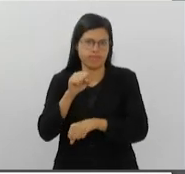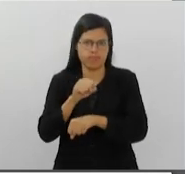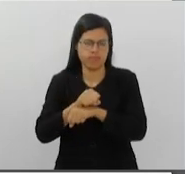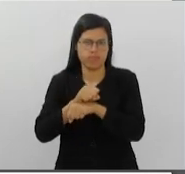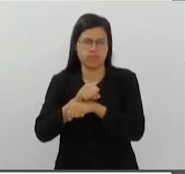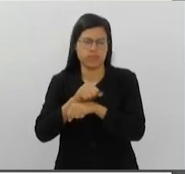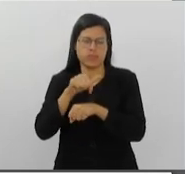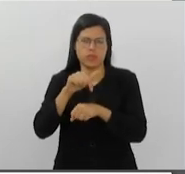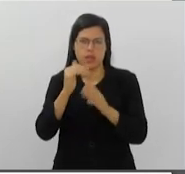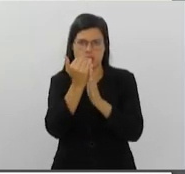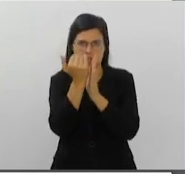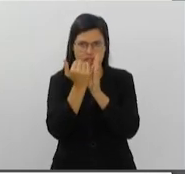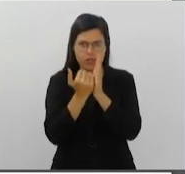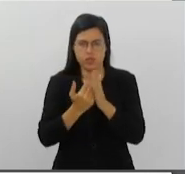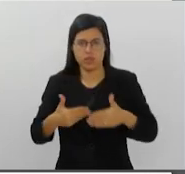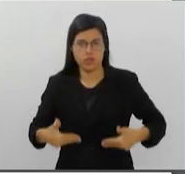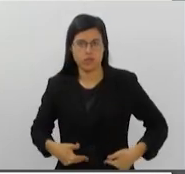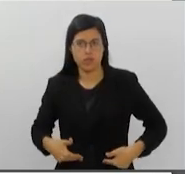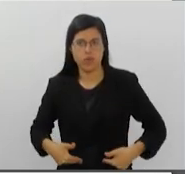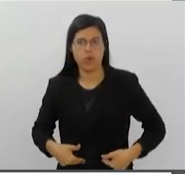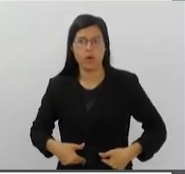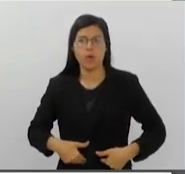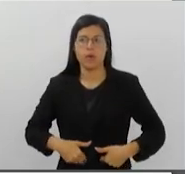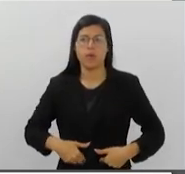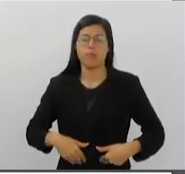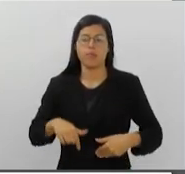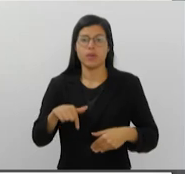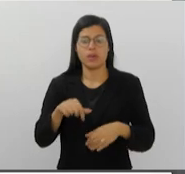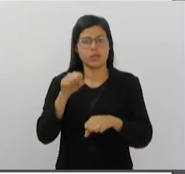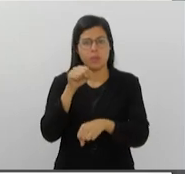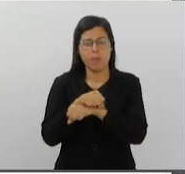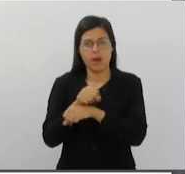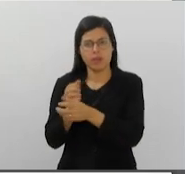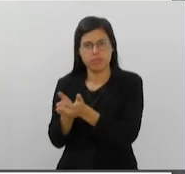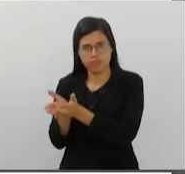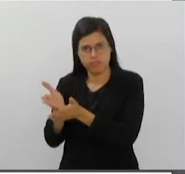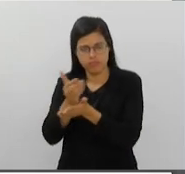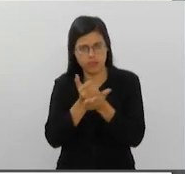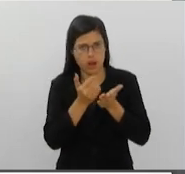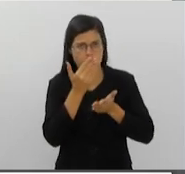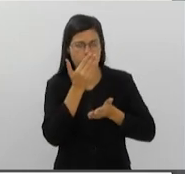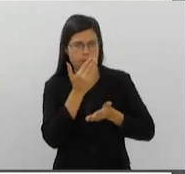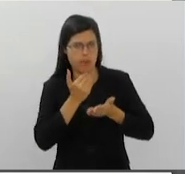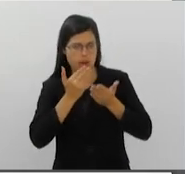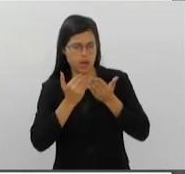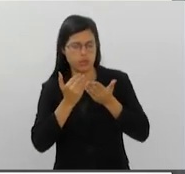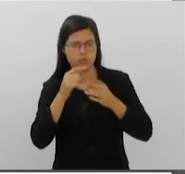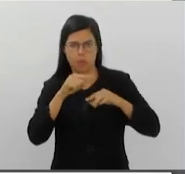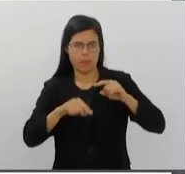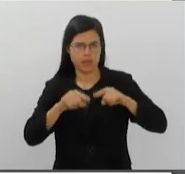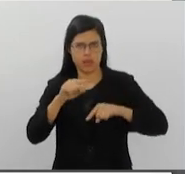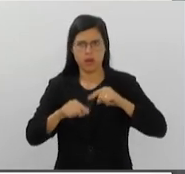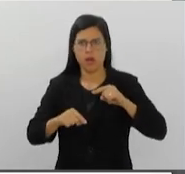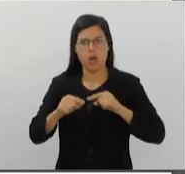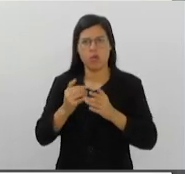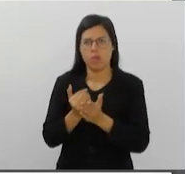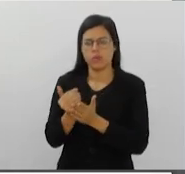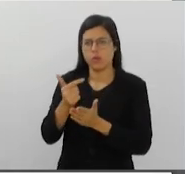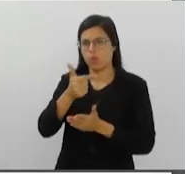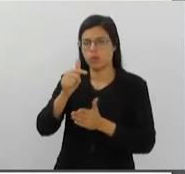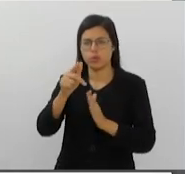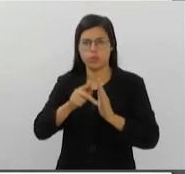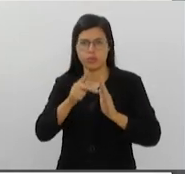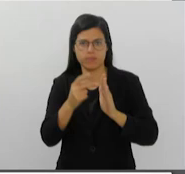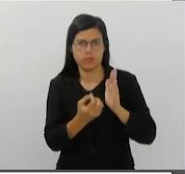nossos comitês em todo o país começaram a deixar de arrecadar alimentos e começaram a se engajar em outros projetos, como a criação